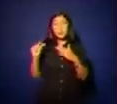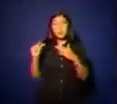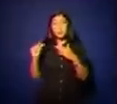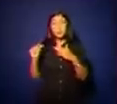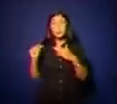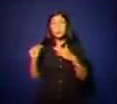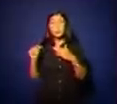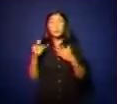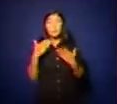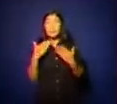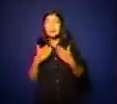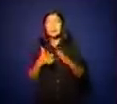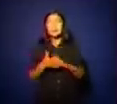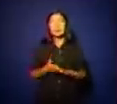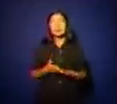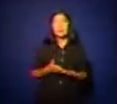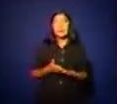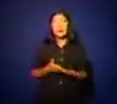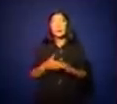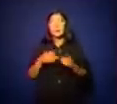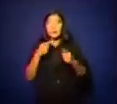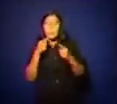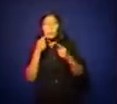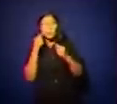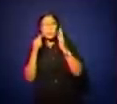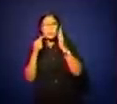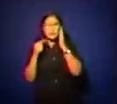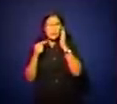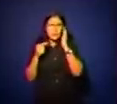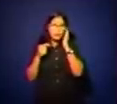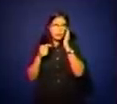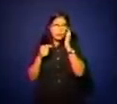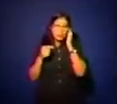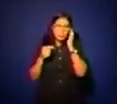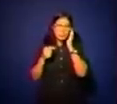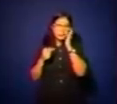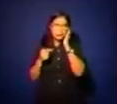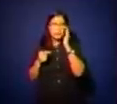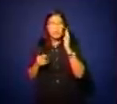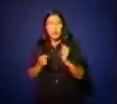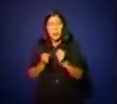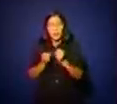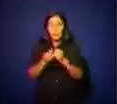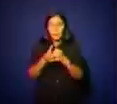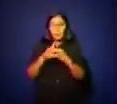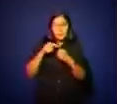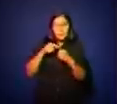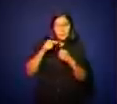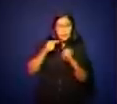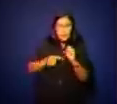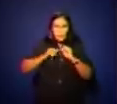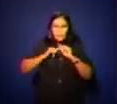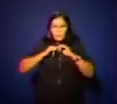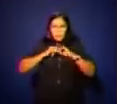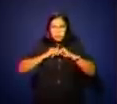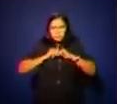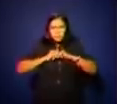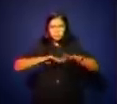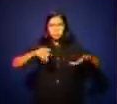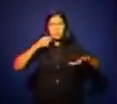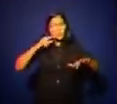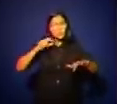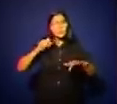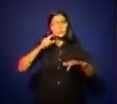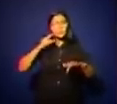fazendo antecipado depois quando ficou claro que tinha pandemia mesmo antes de ter declarada se declarar do pandemia a gente fez uma liberação